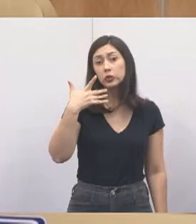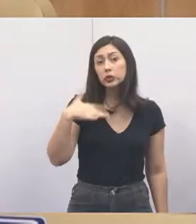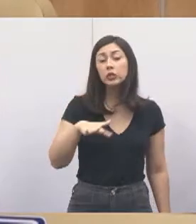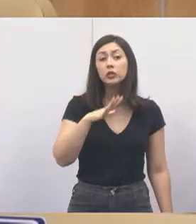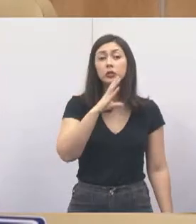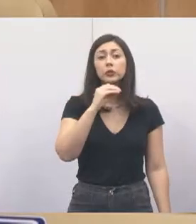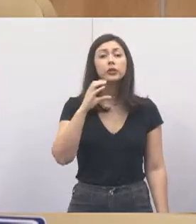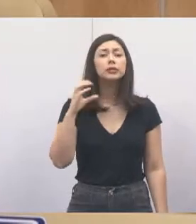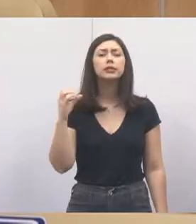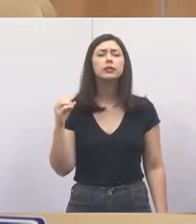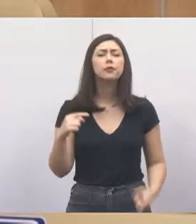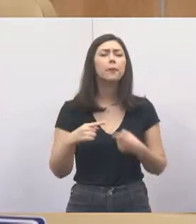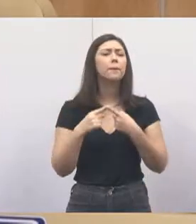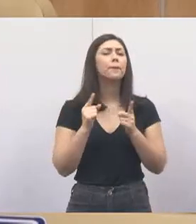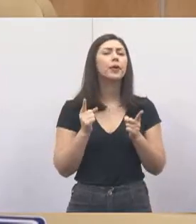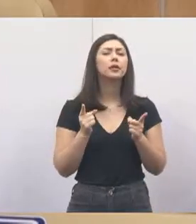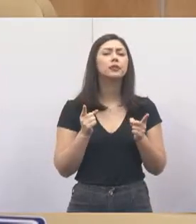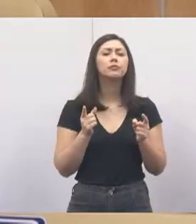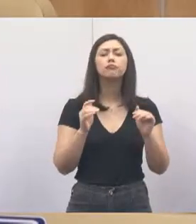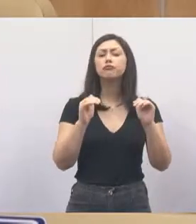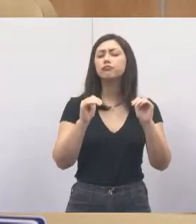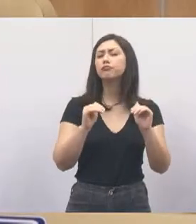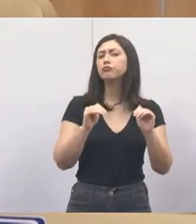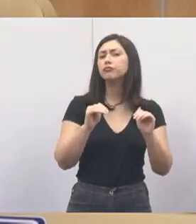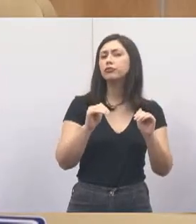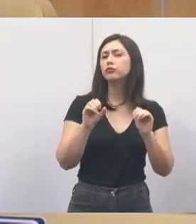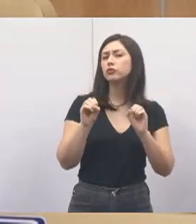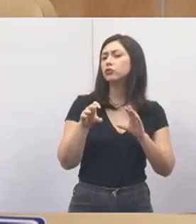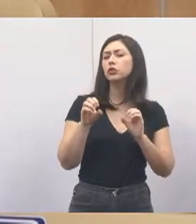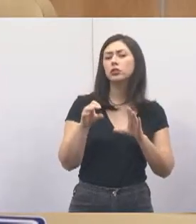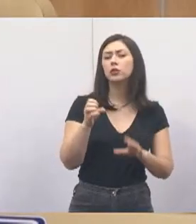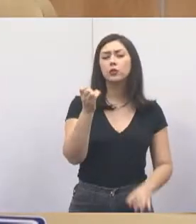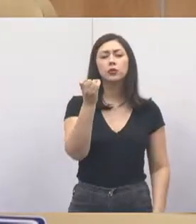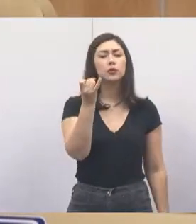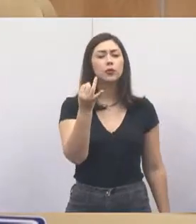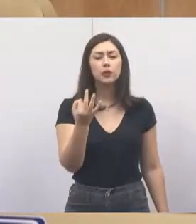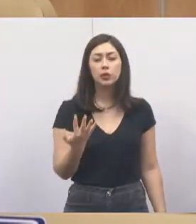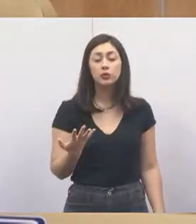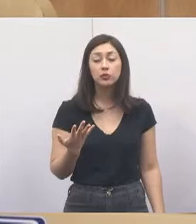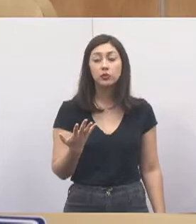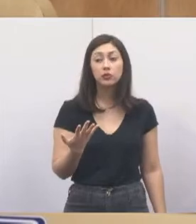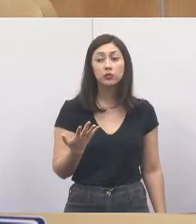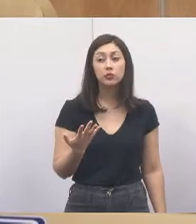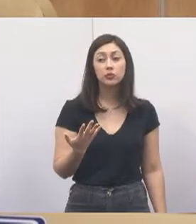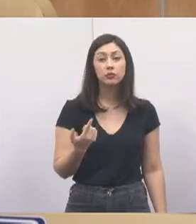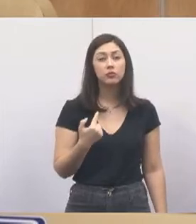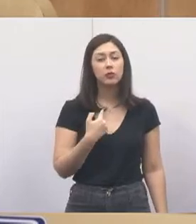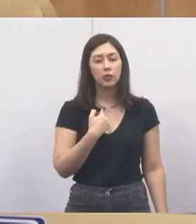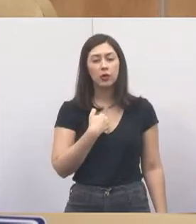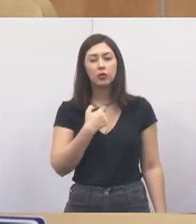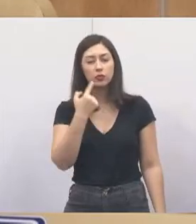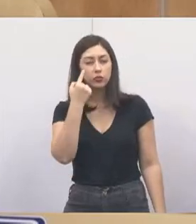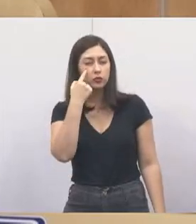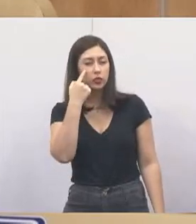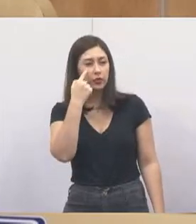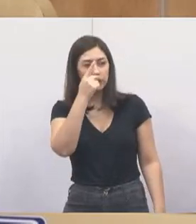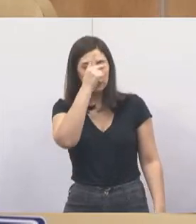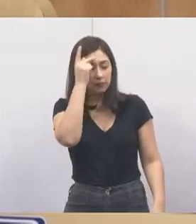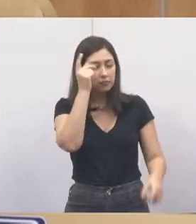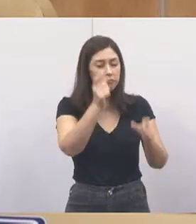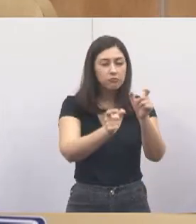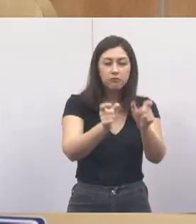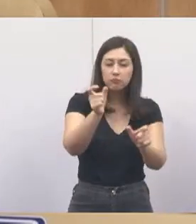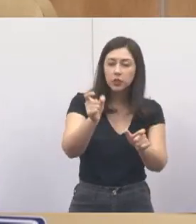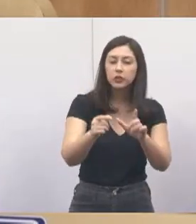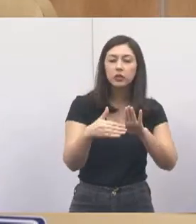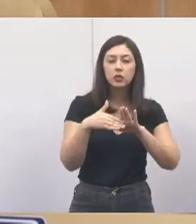E dentro da educação? Quantos casos, né? Estou vendo aqui várias pessoas que contribuíram